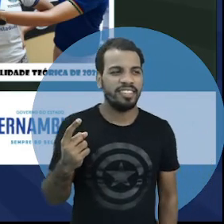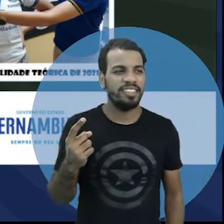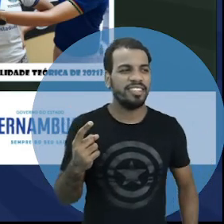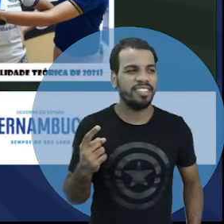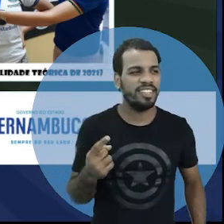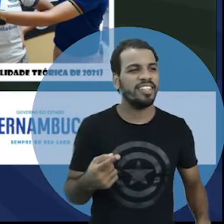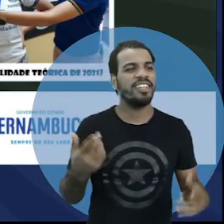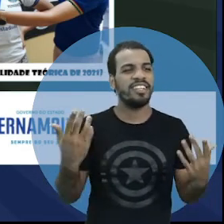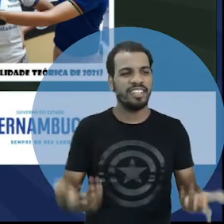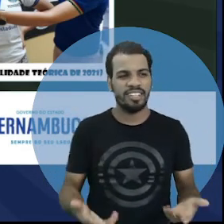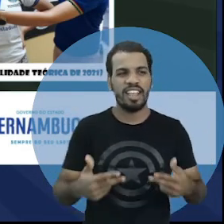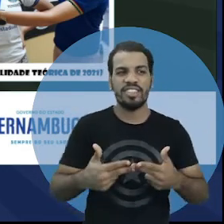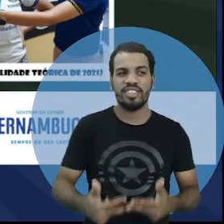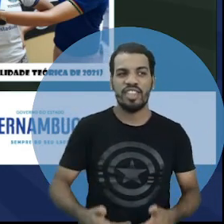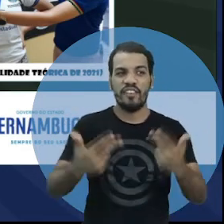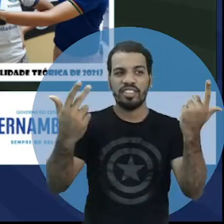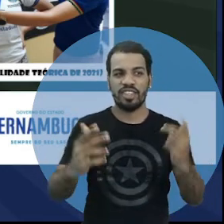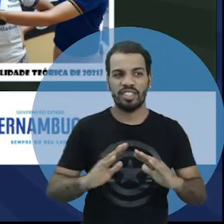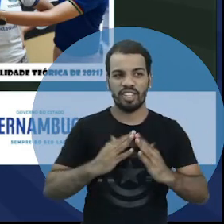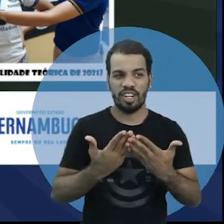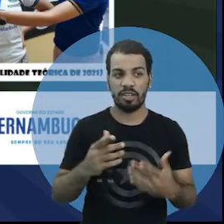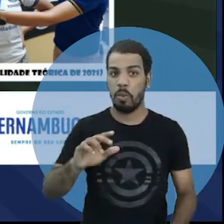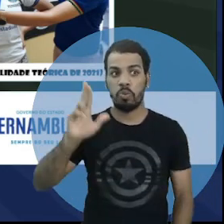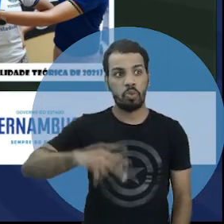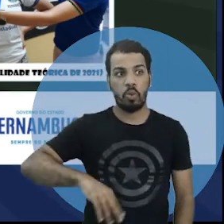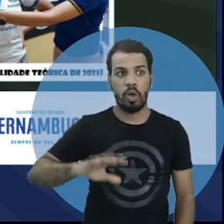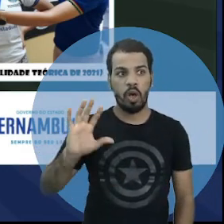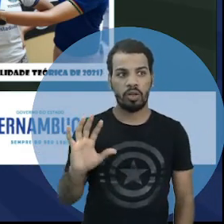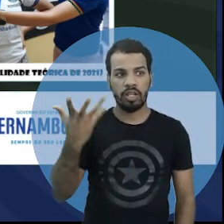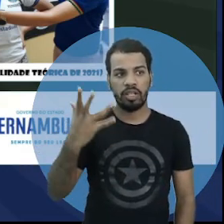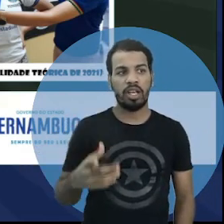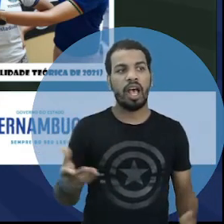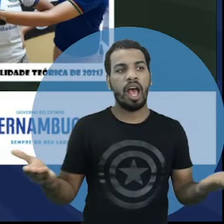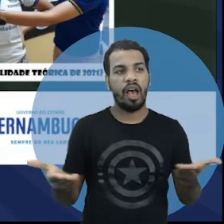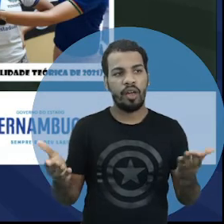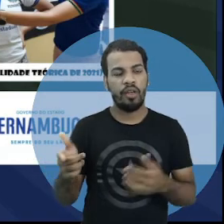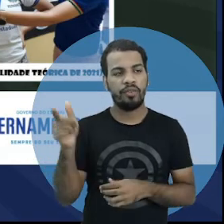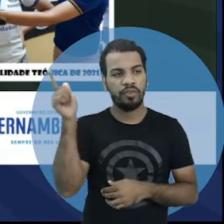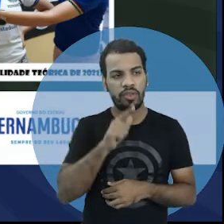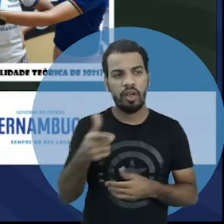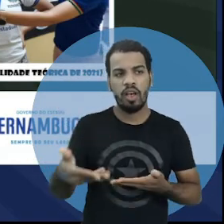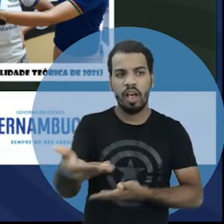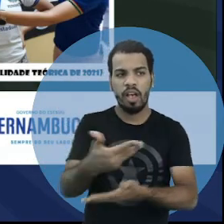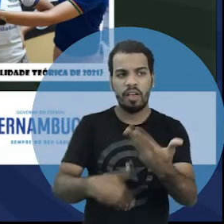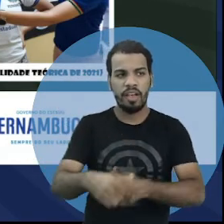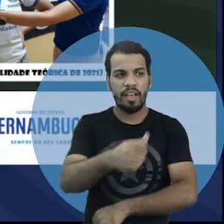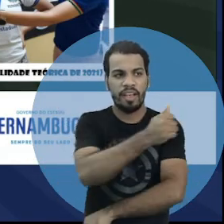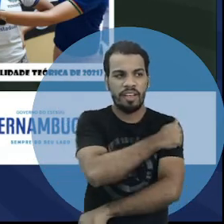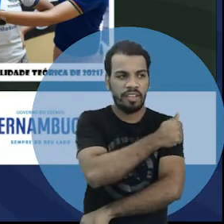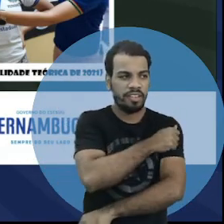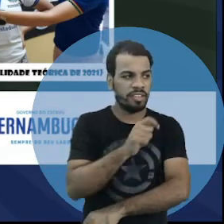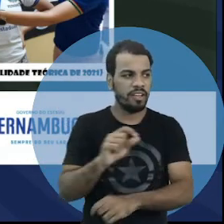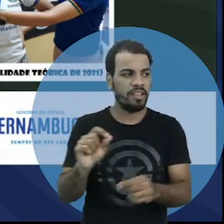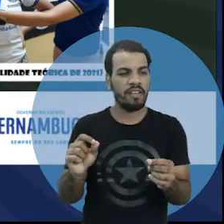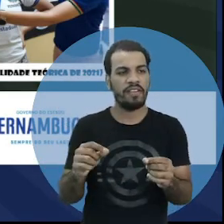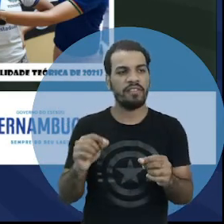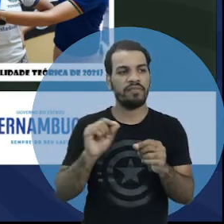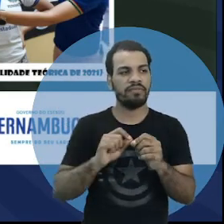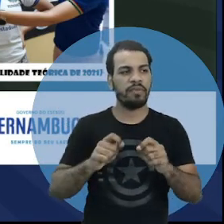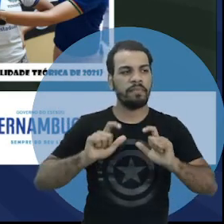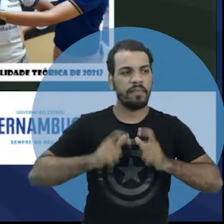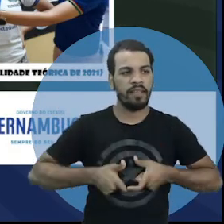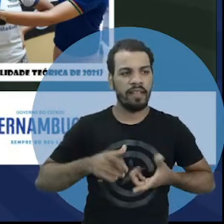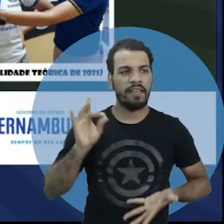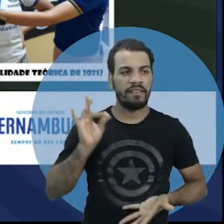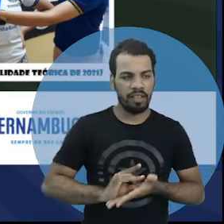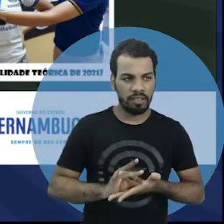inovação na escola, porque isso nunca acontecia e agora a gente está conseguindo envolver alunos ao ponto deles serem medalhistas e está sendo, de